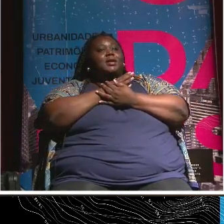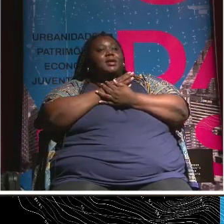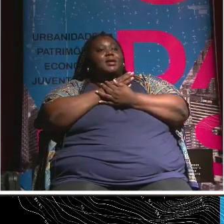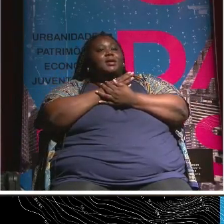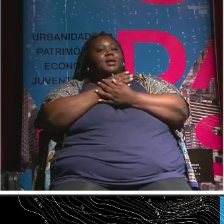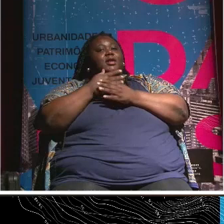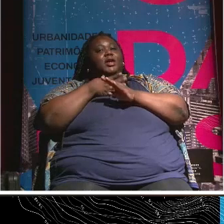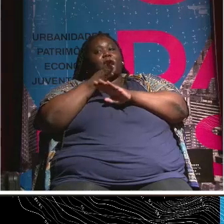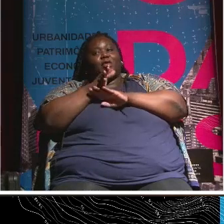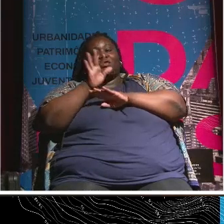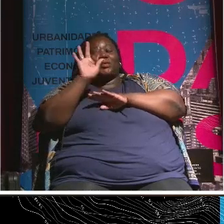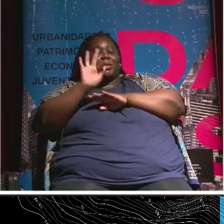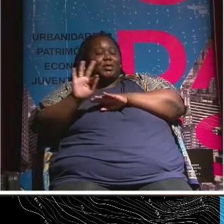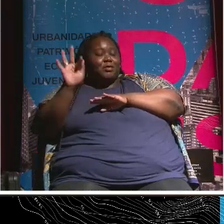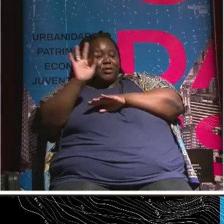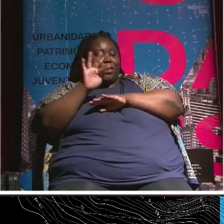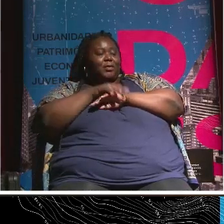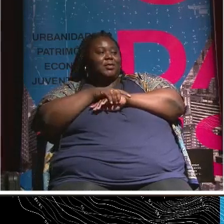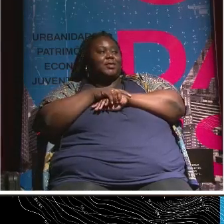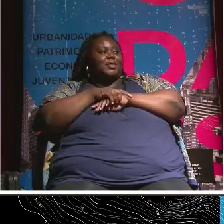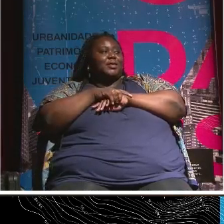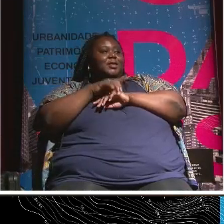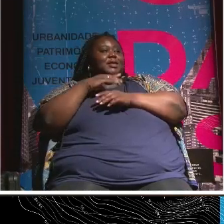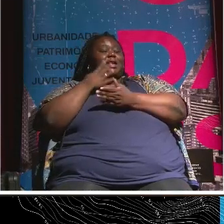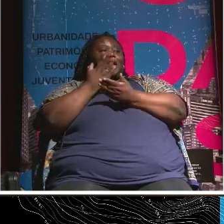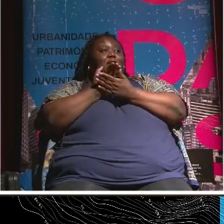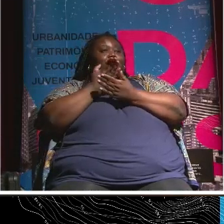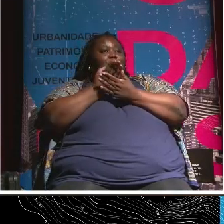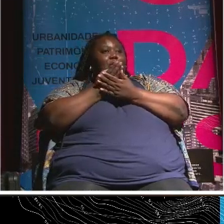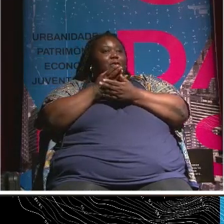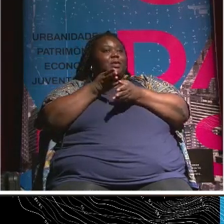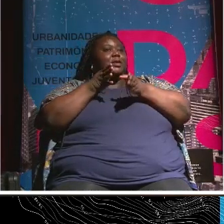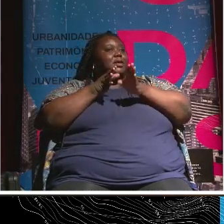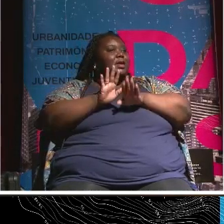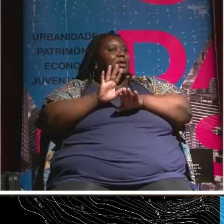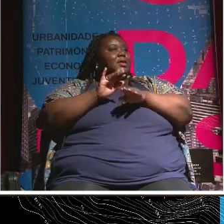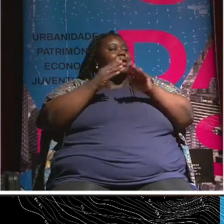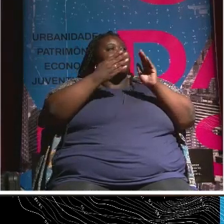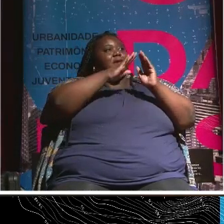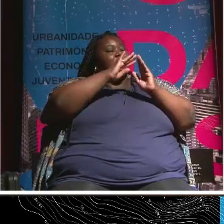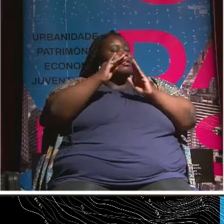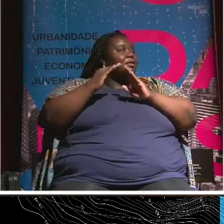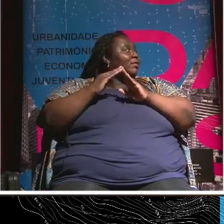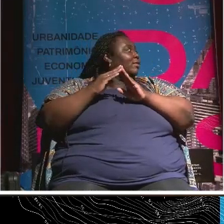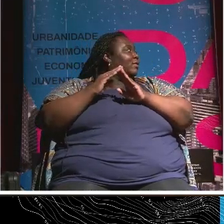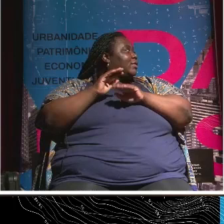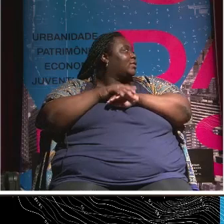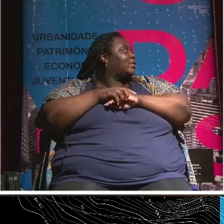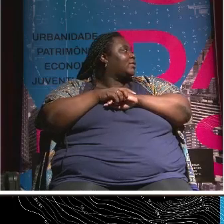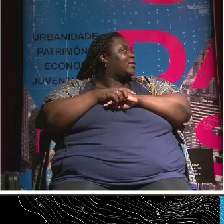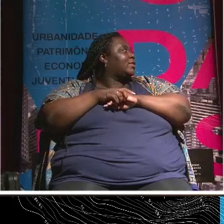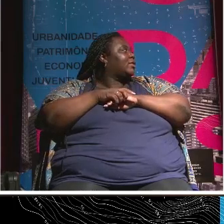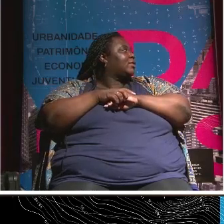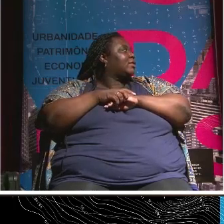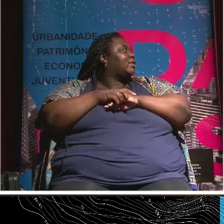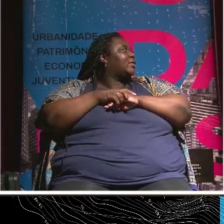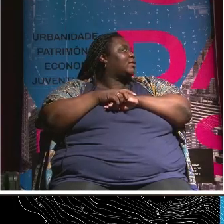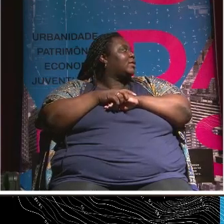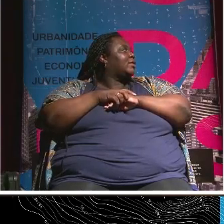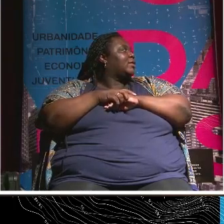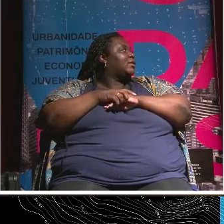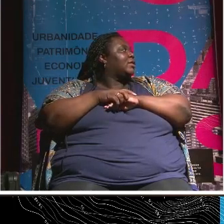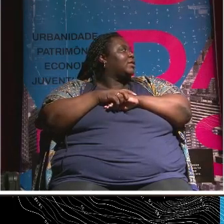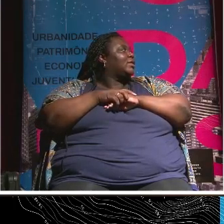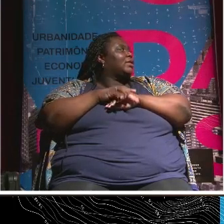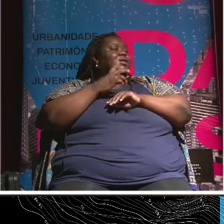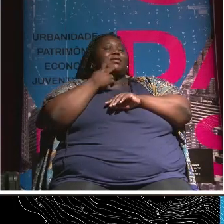na universidade e, tendo estudado, nascido, sendo criado na periferia, e aí é um eufemismo no Brasil que se usa para falar